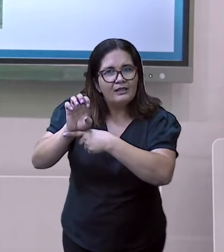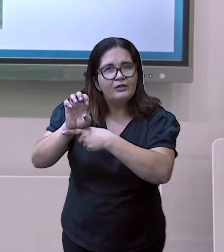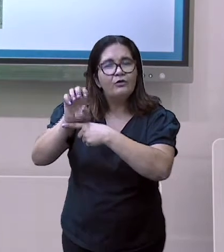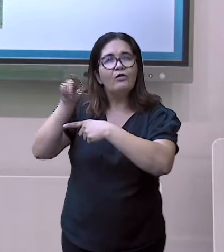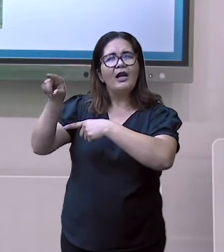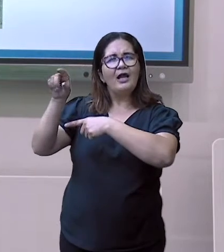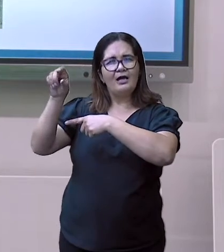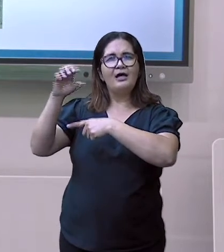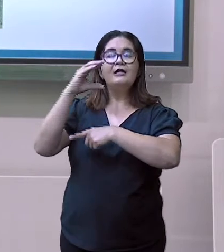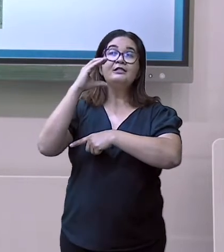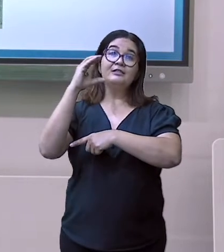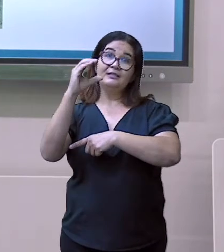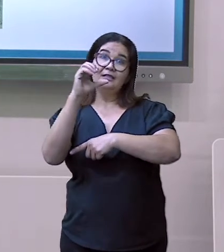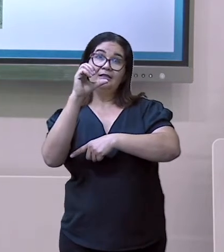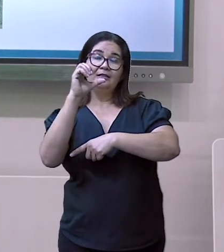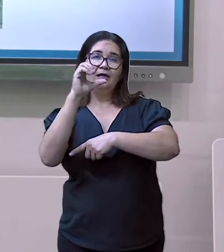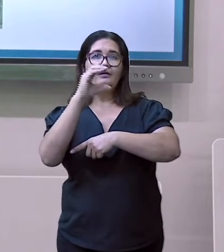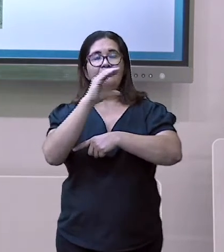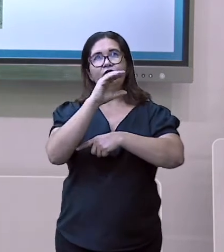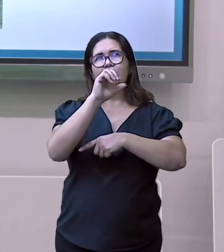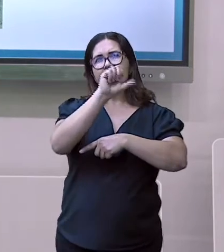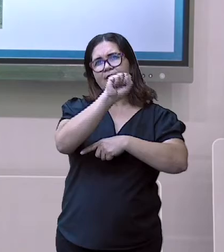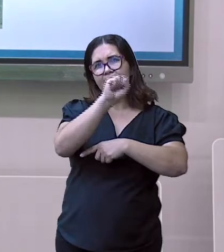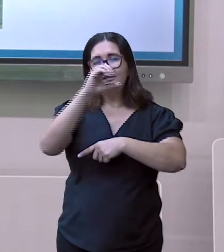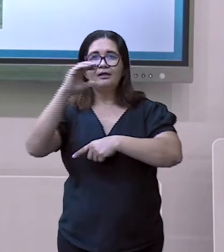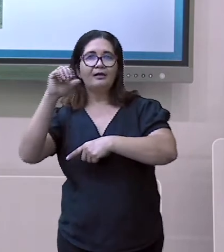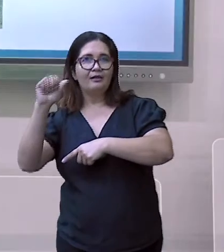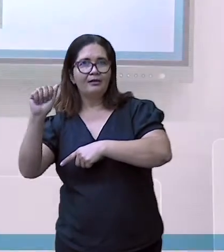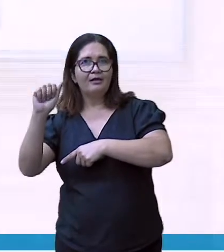Santa Catarina. Desde